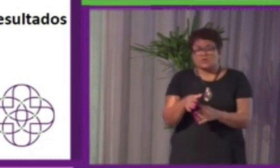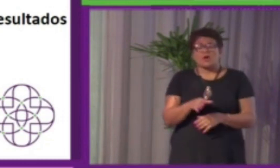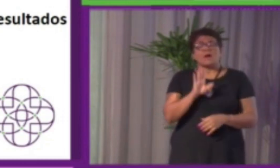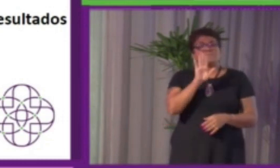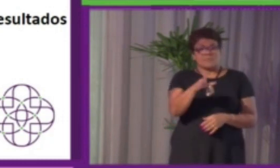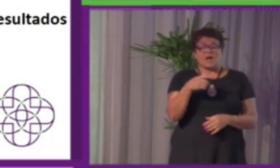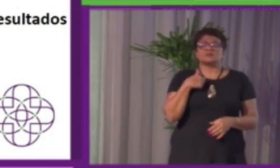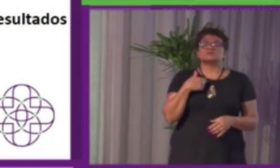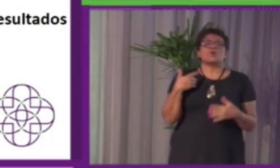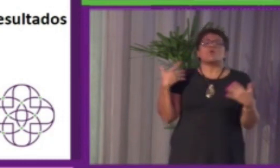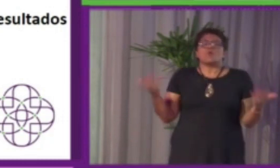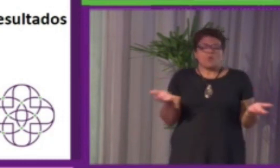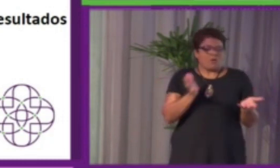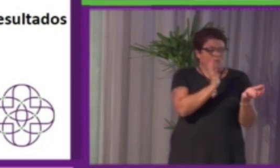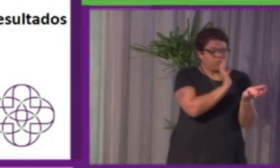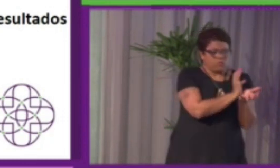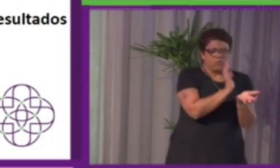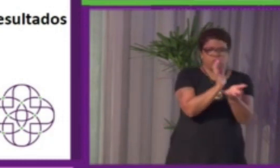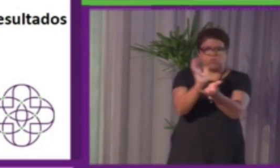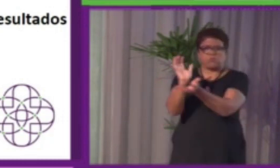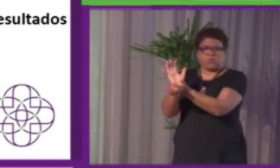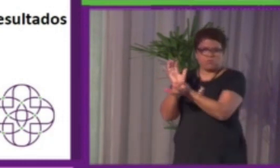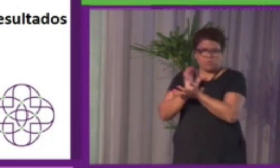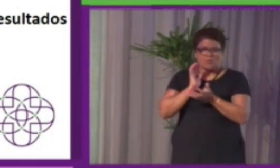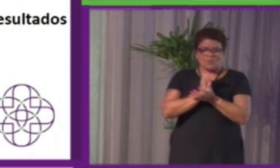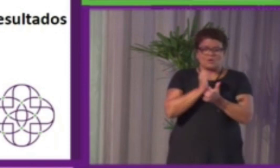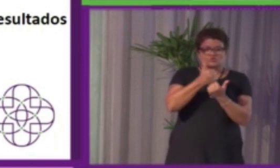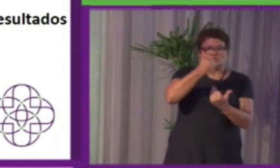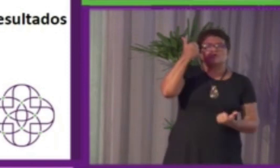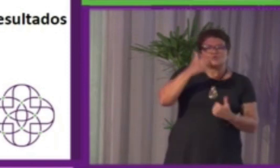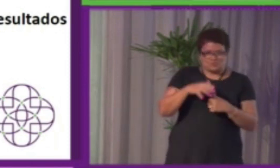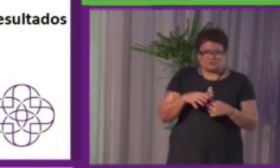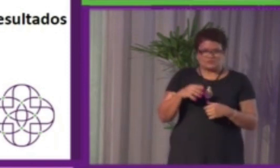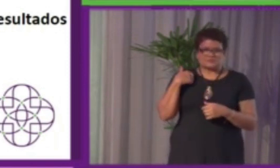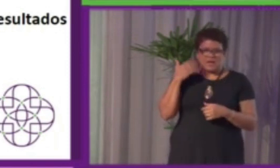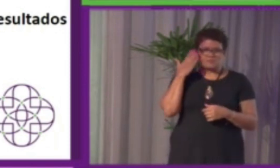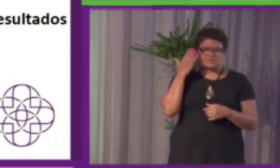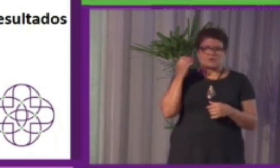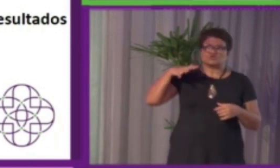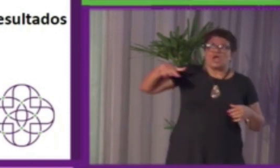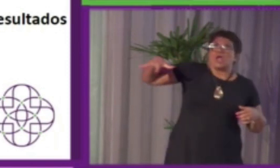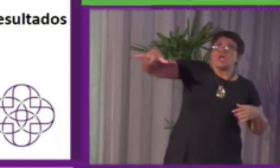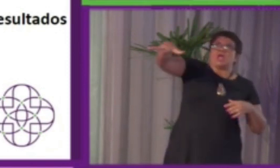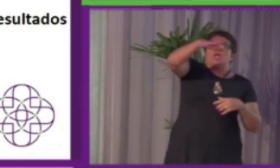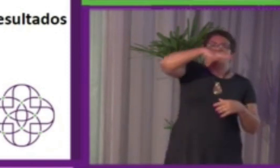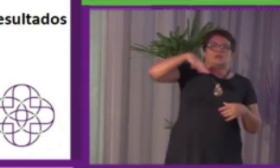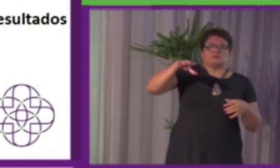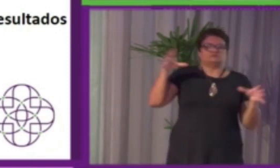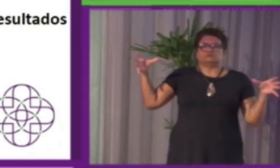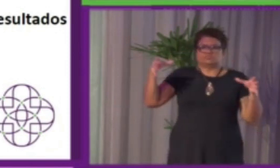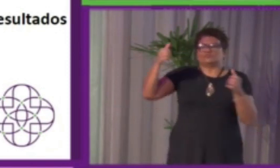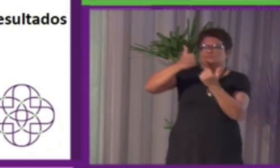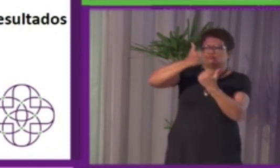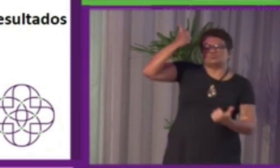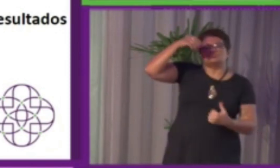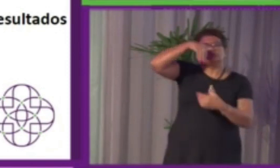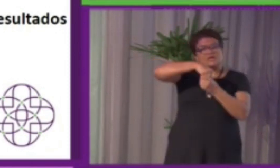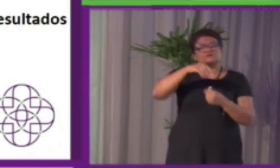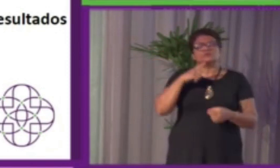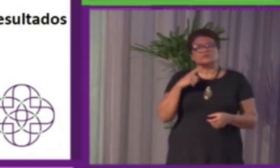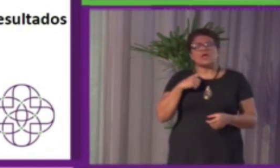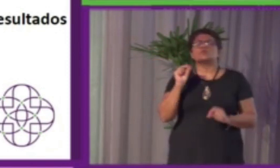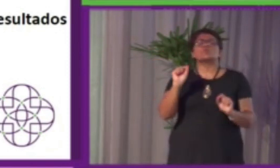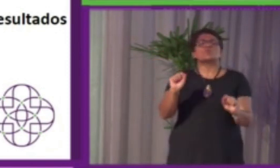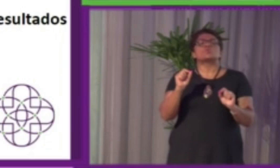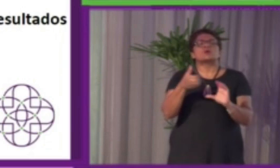quais segmentos da população, tá, que eu dividi em função de alguma característica que trouxesse inequidade,